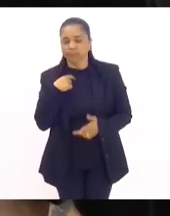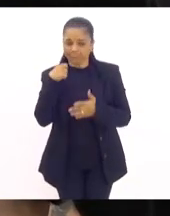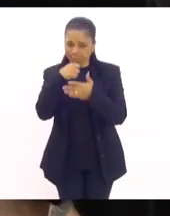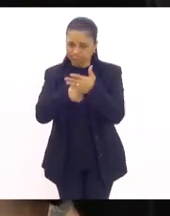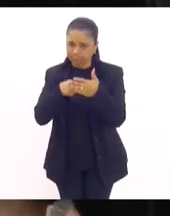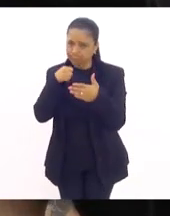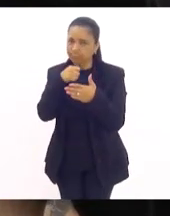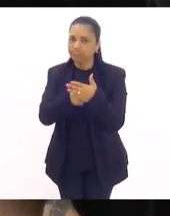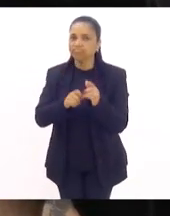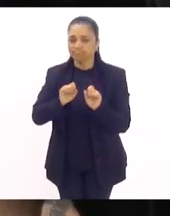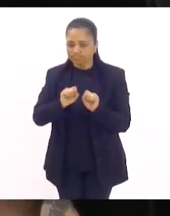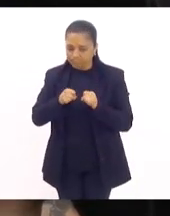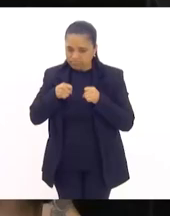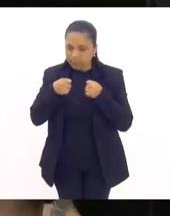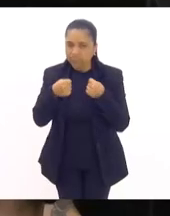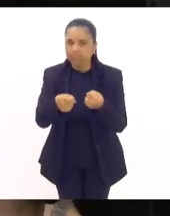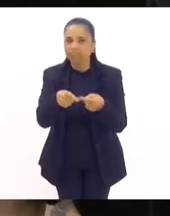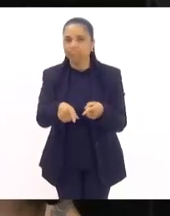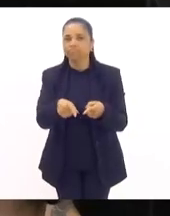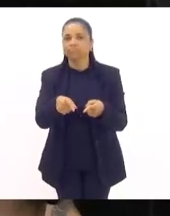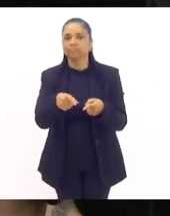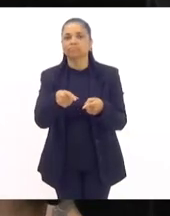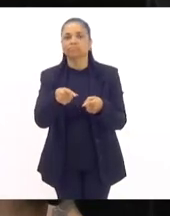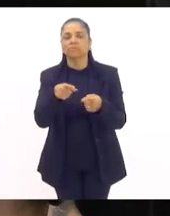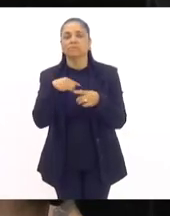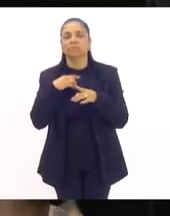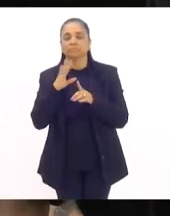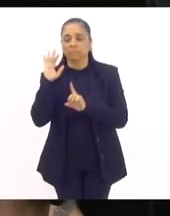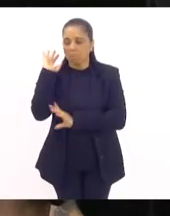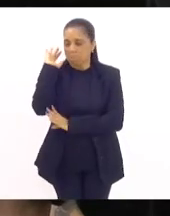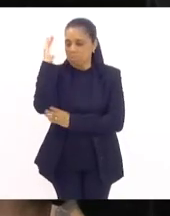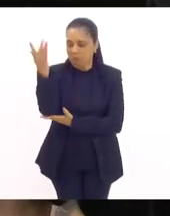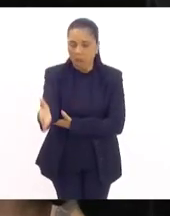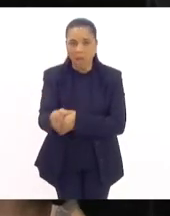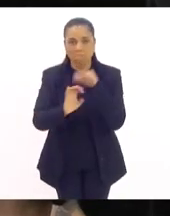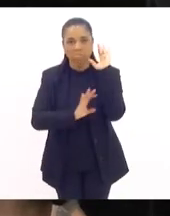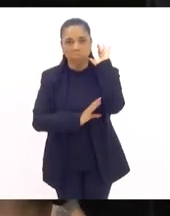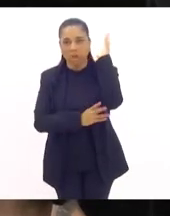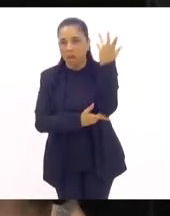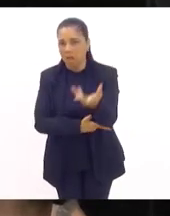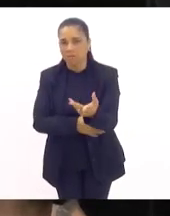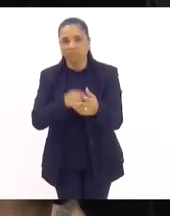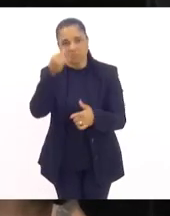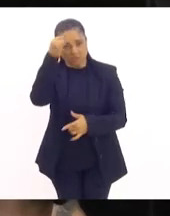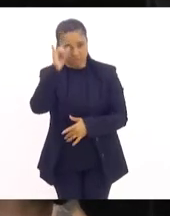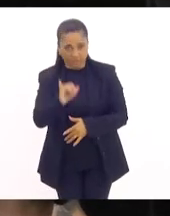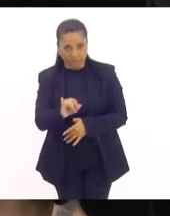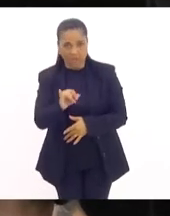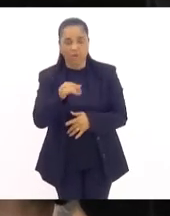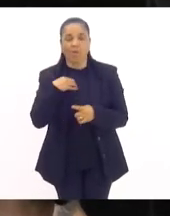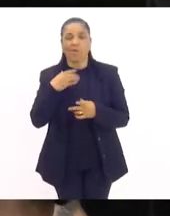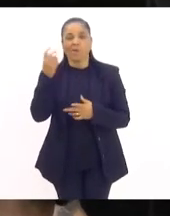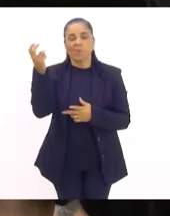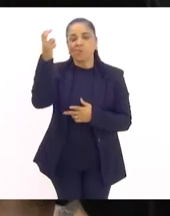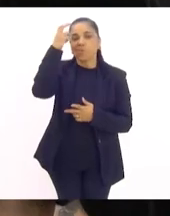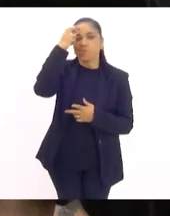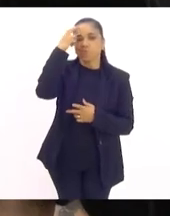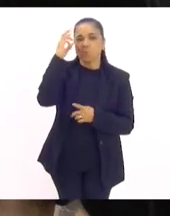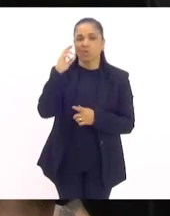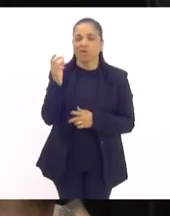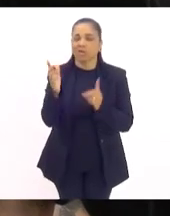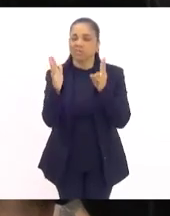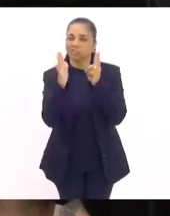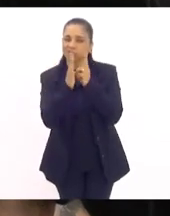frente ao processo de urbanização e de destruição da Mata Atlântica. Preservar a cultura indígena, preservar a cultura negra